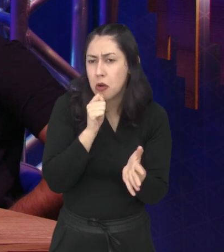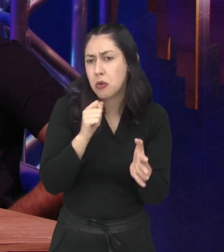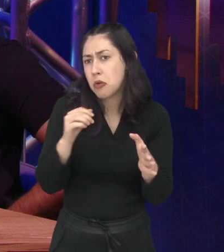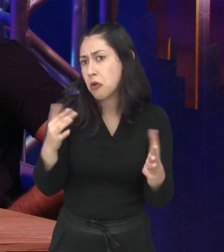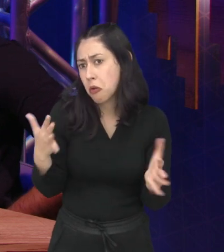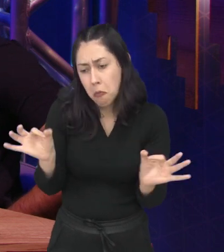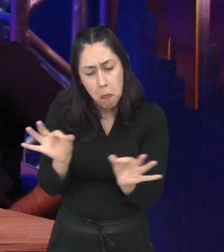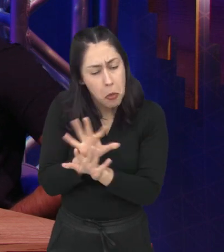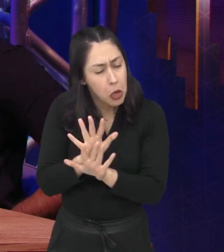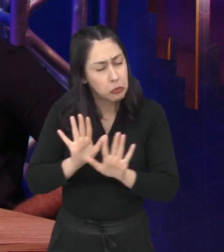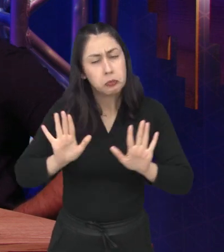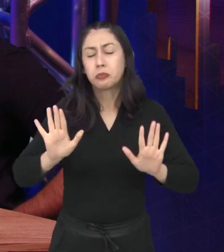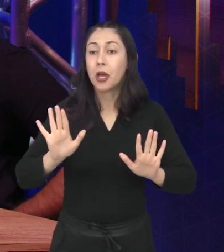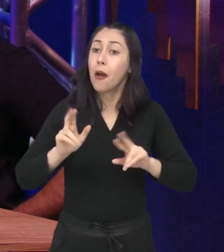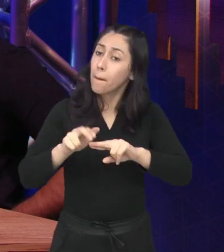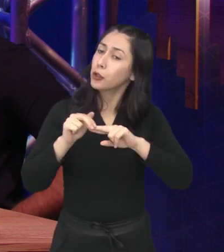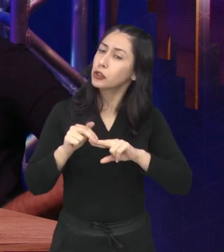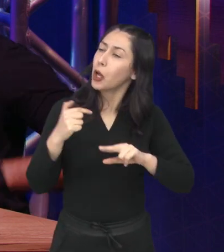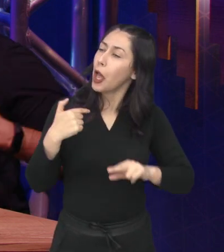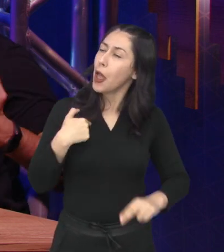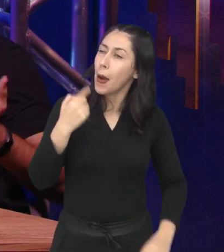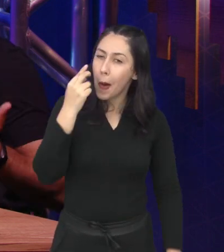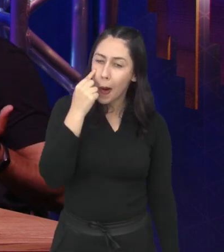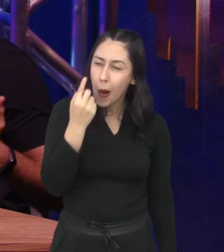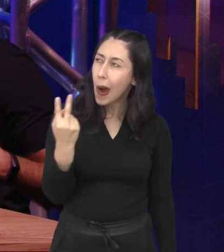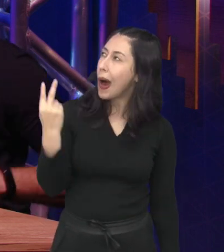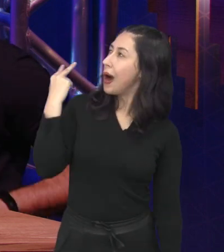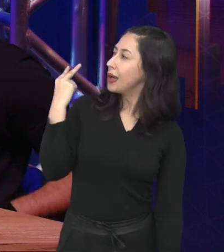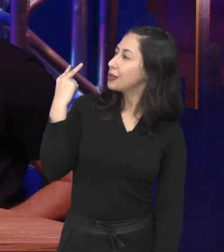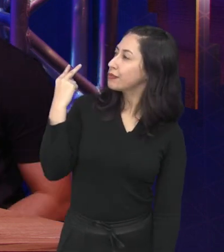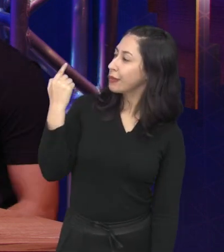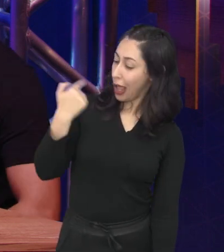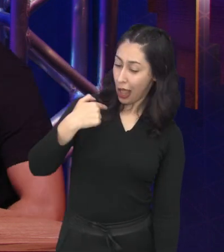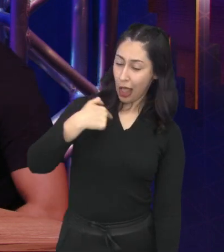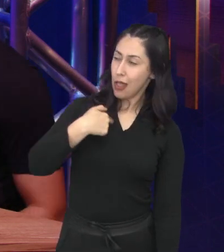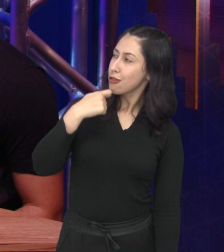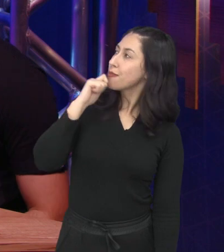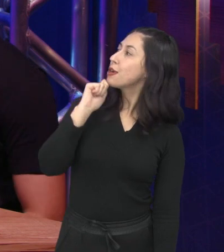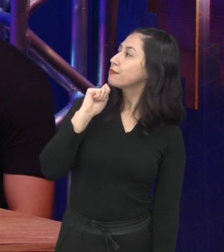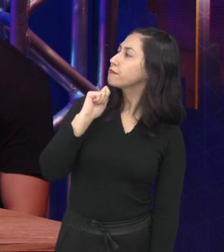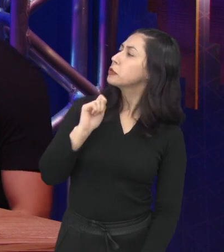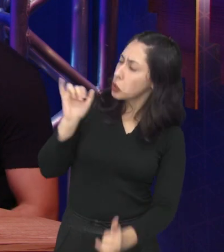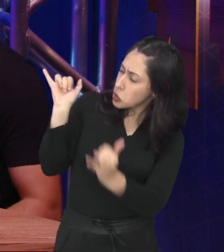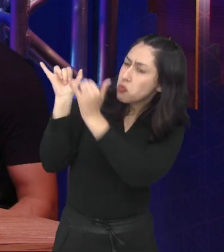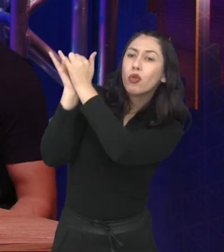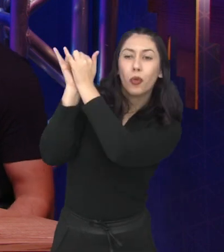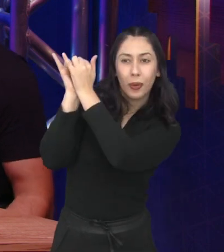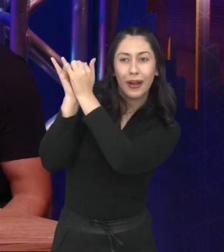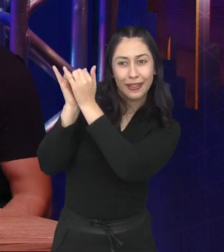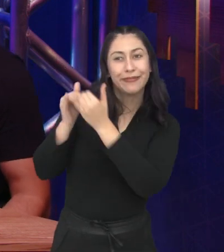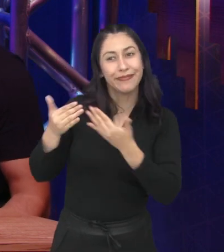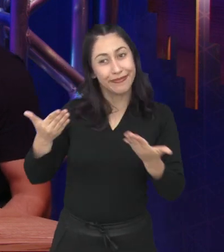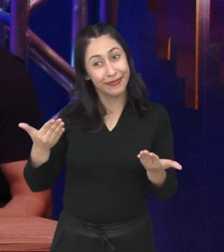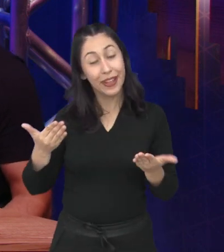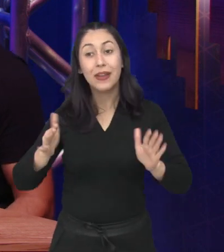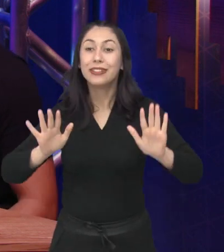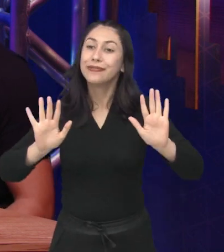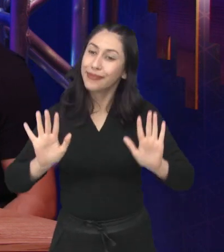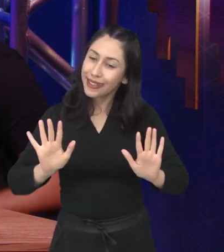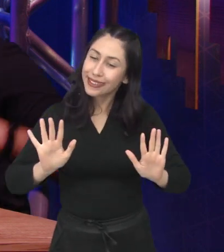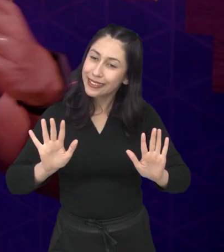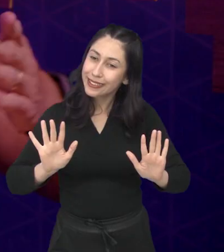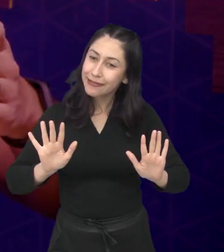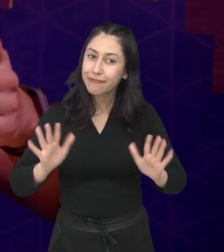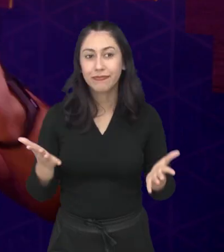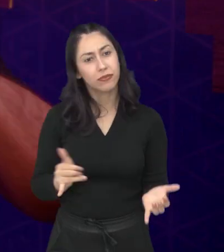o meu cérebro não estava inteiro ainda. Uhum. Então eu perdoo o Samuel do passado por não ter feito escolhas tão boas no